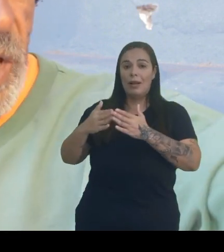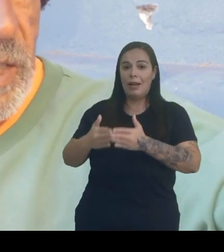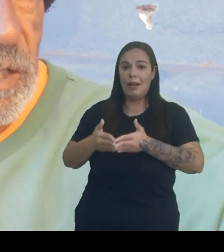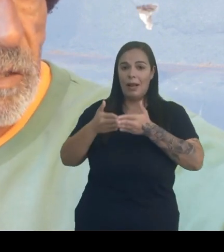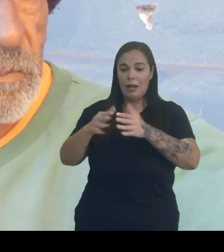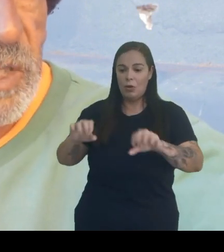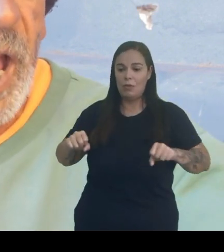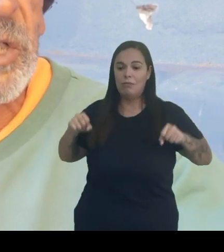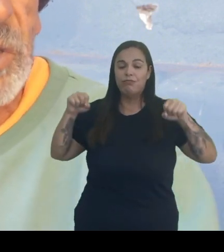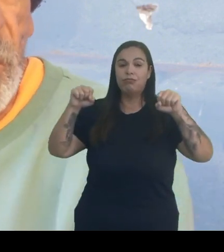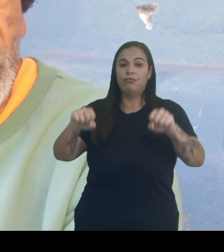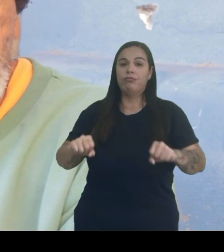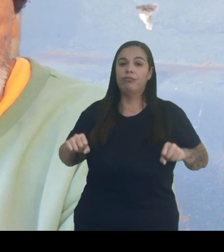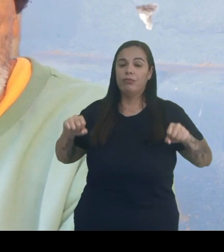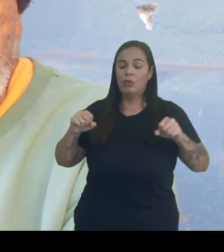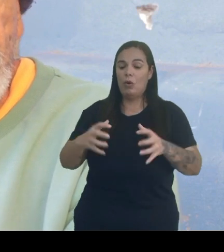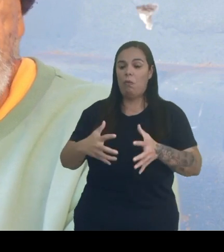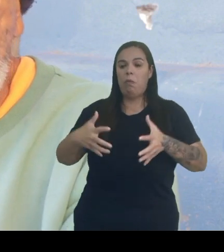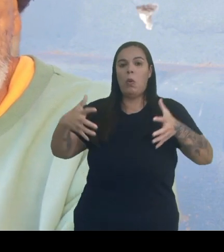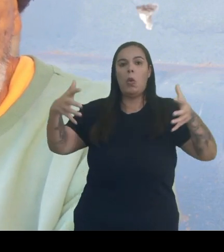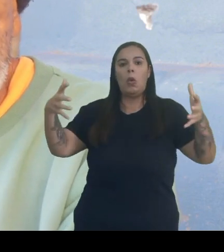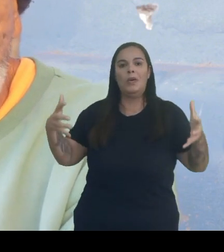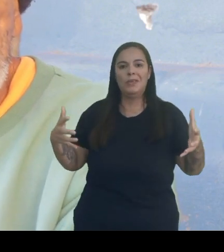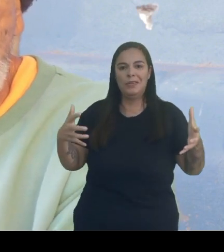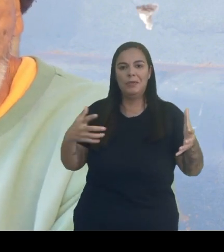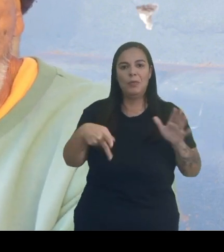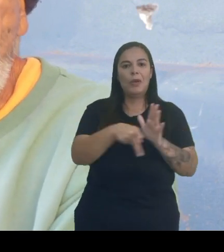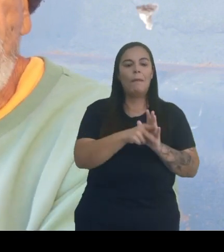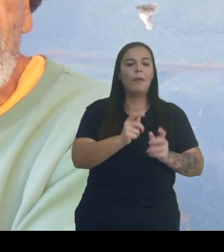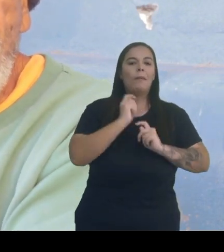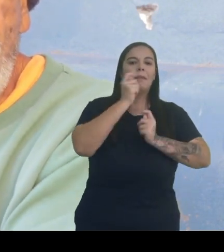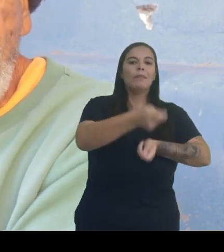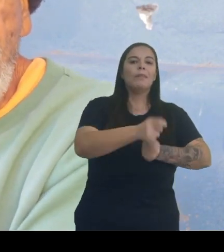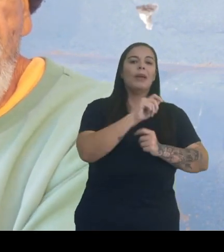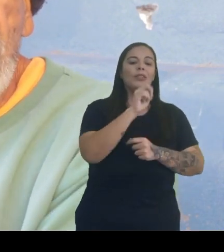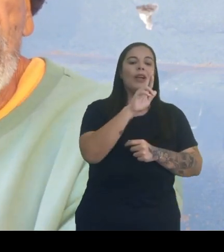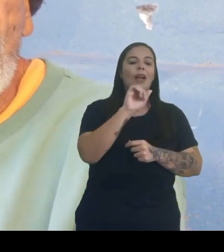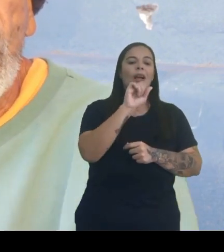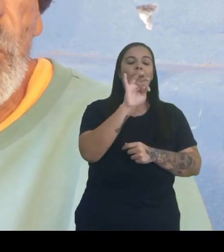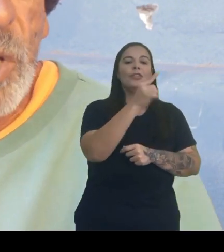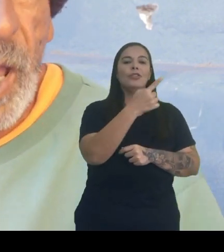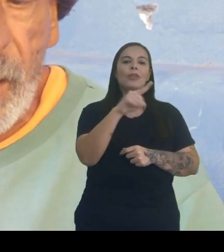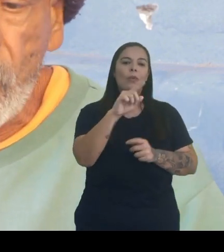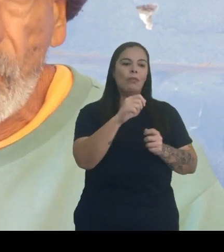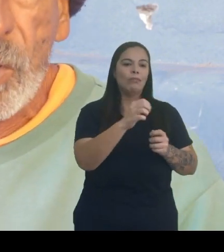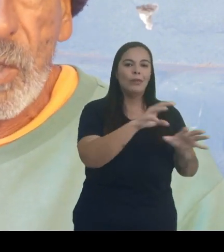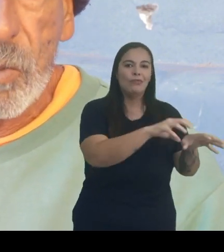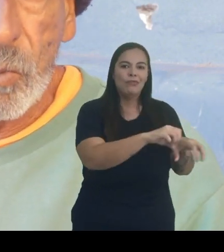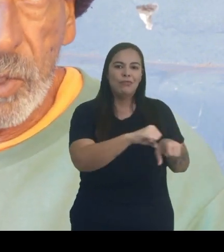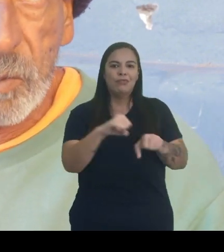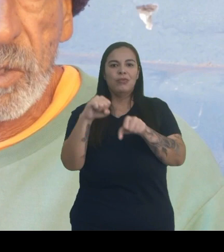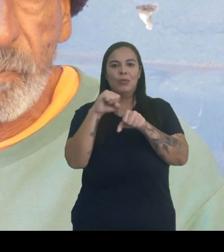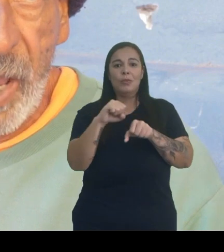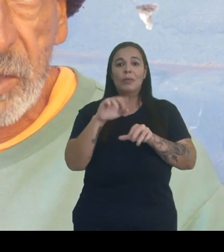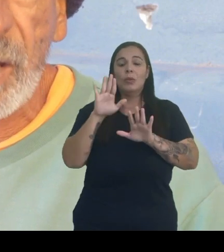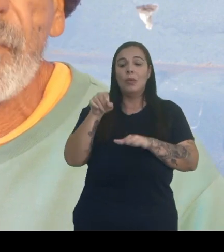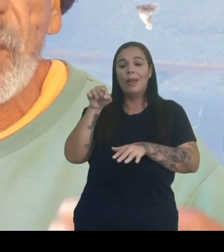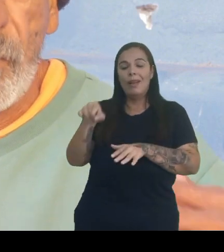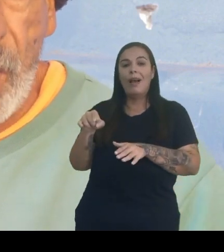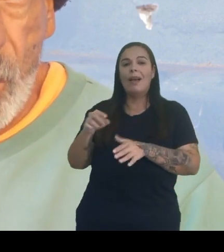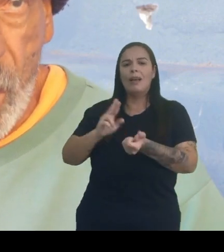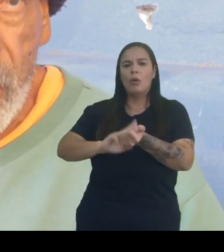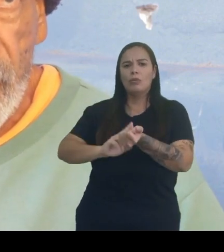grandes como essa aí, de arrastão. O pessoal de arrastão, as canoas maiores, ficava lá. Então, como lá era um ritmo de